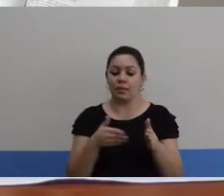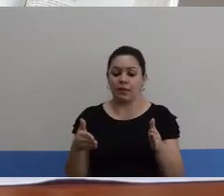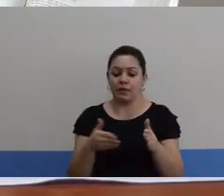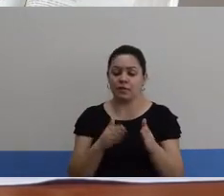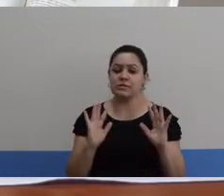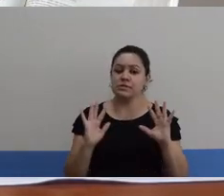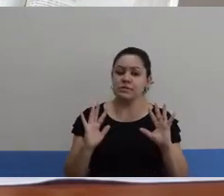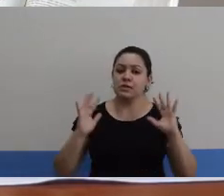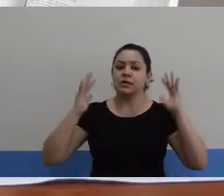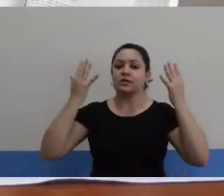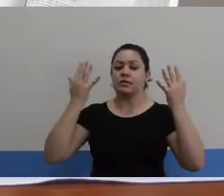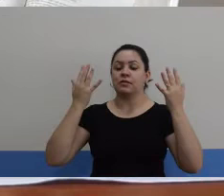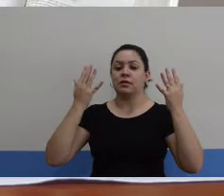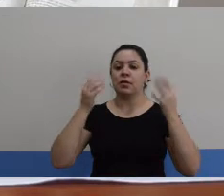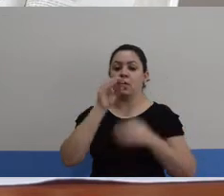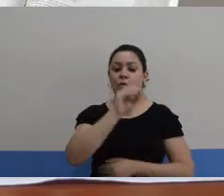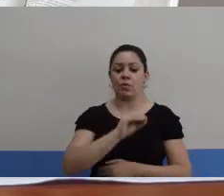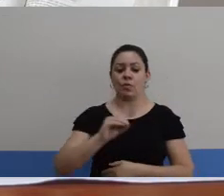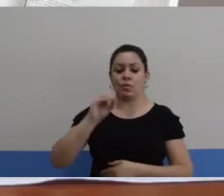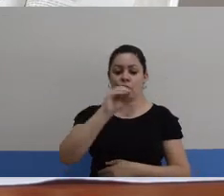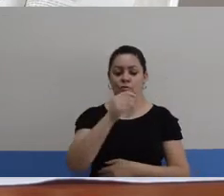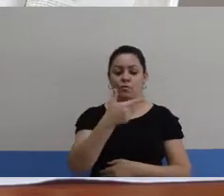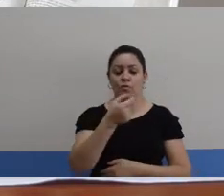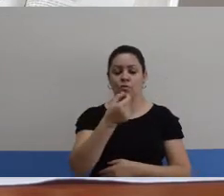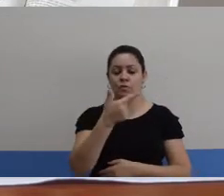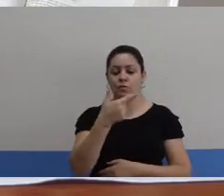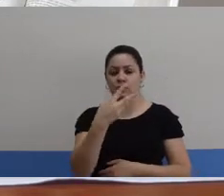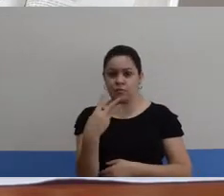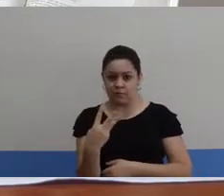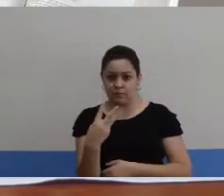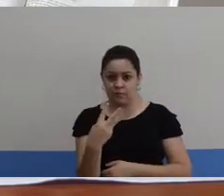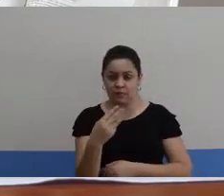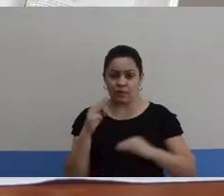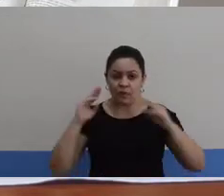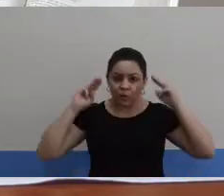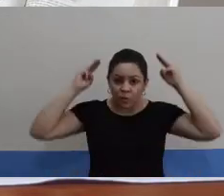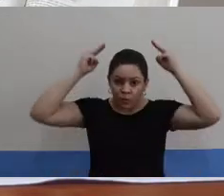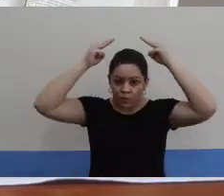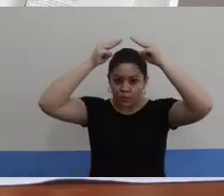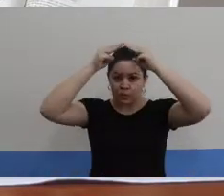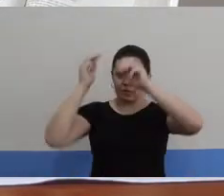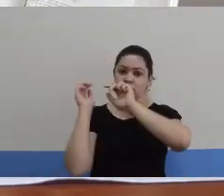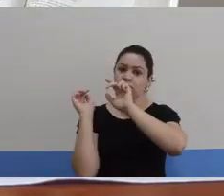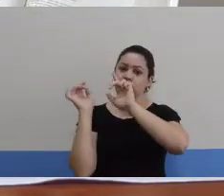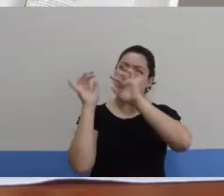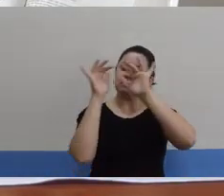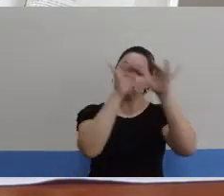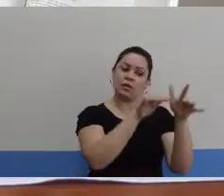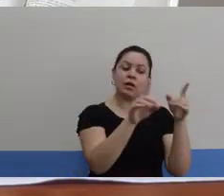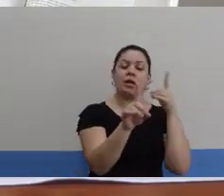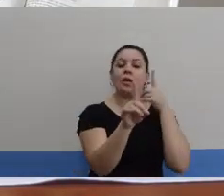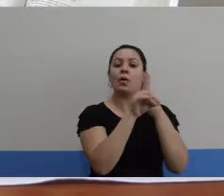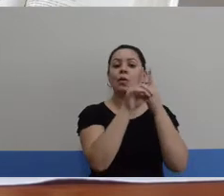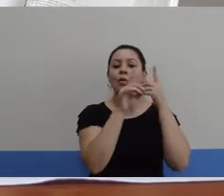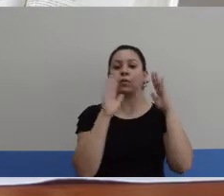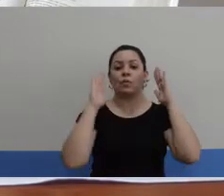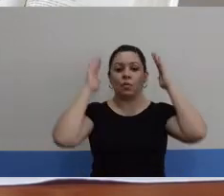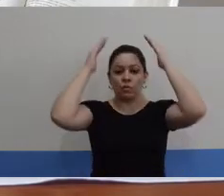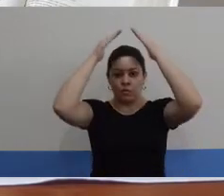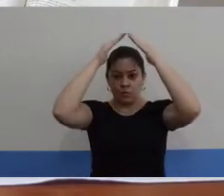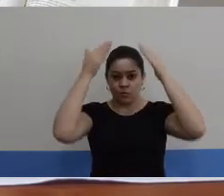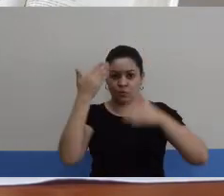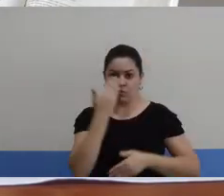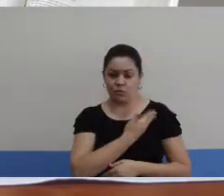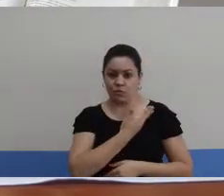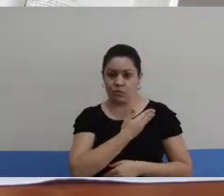outubro de 2023, quando alguns bispos estarão com o Santo Padre. E nós teremos depois